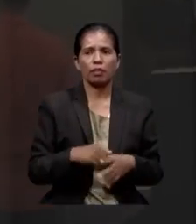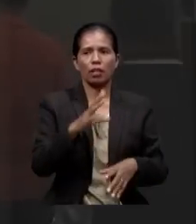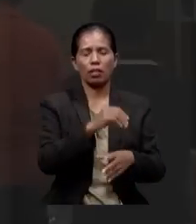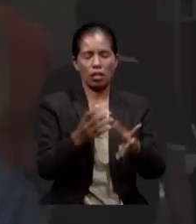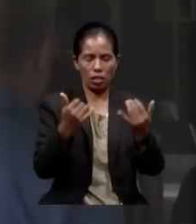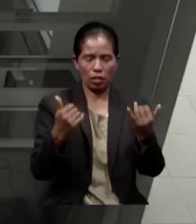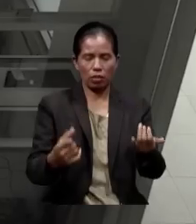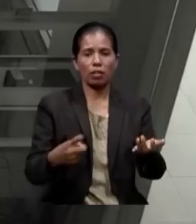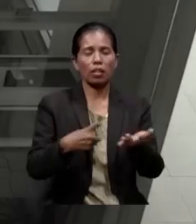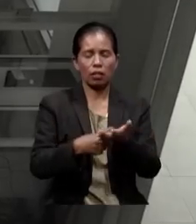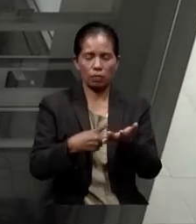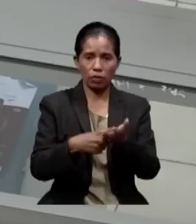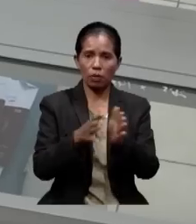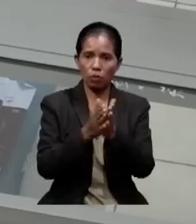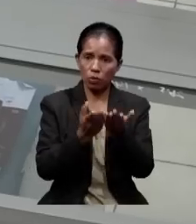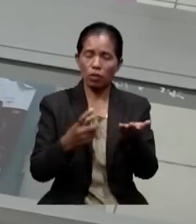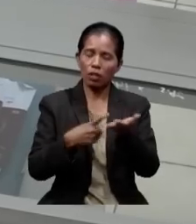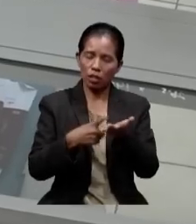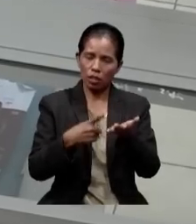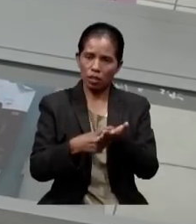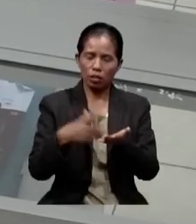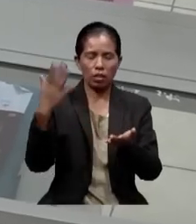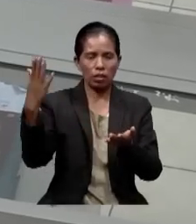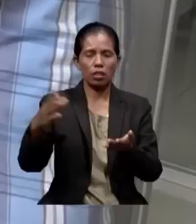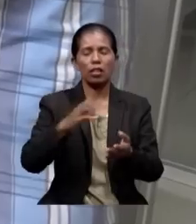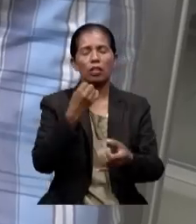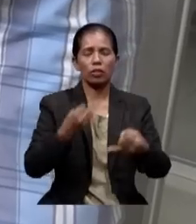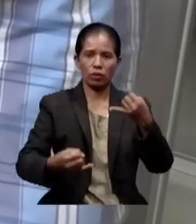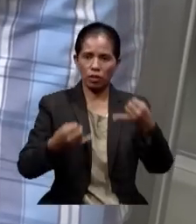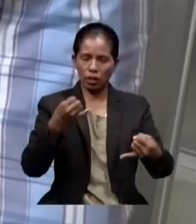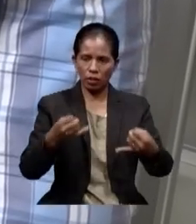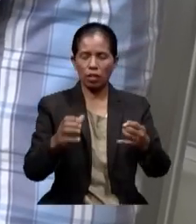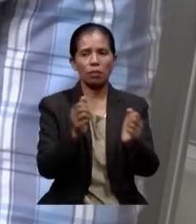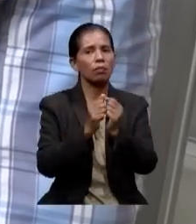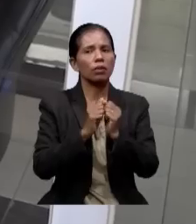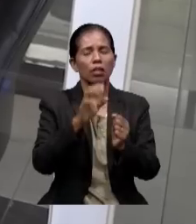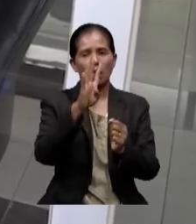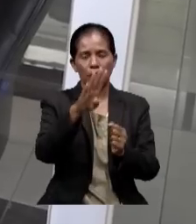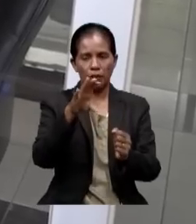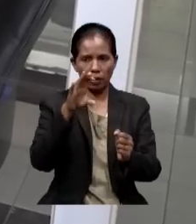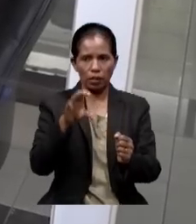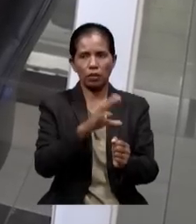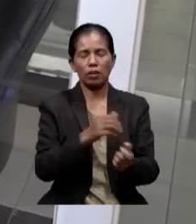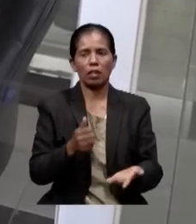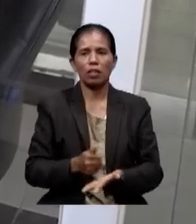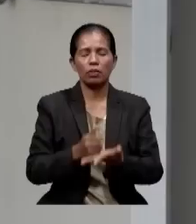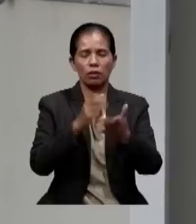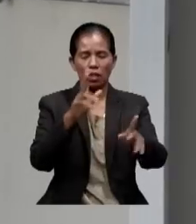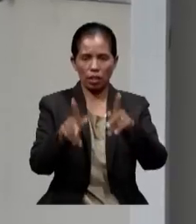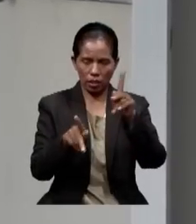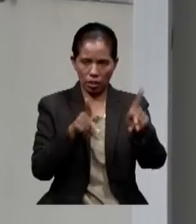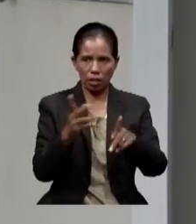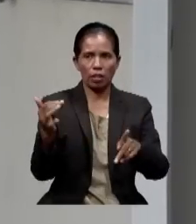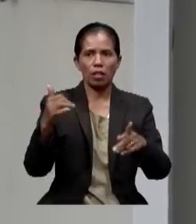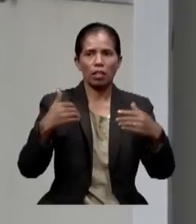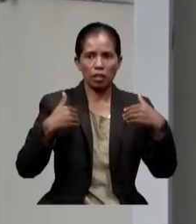caderneta passaporte comum neve ia direção geral serviço registro notariado hamutu katus hat ho de atende de cidadão neve